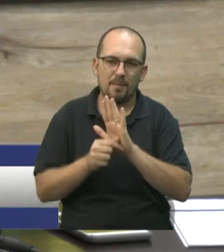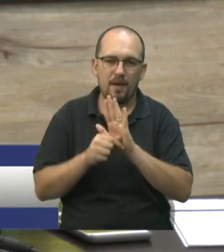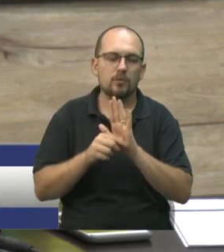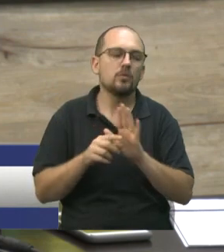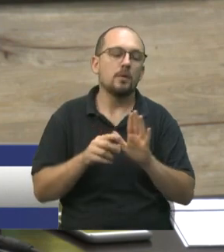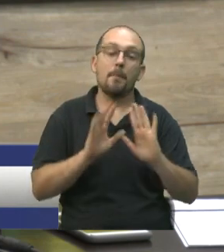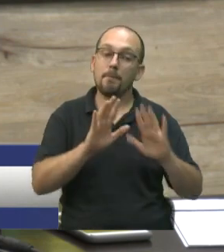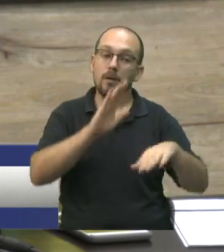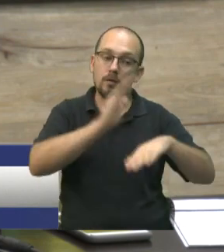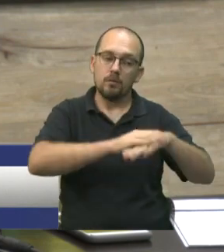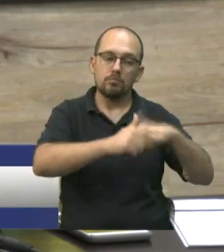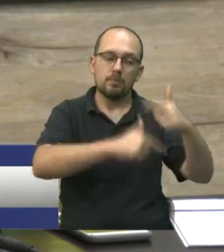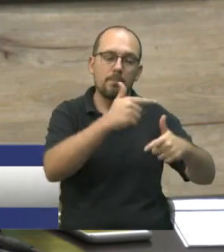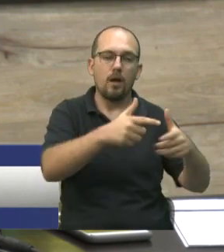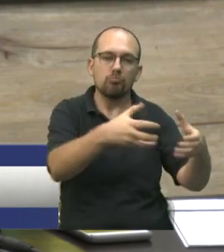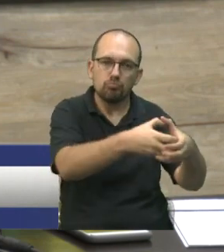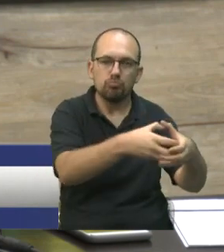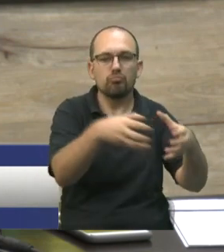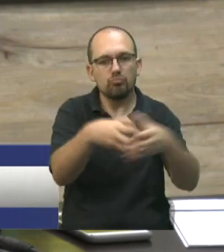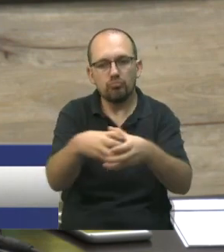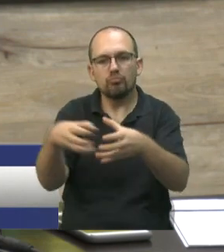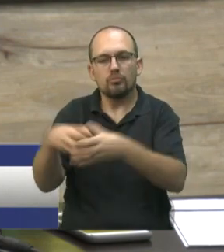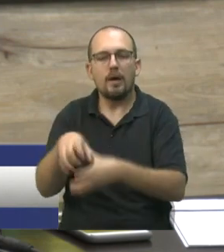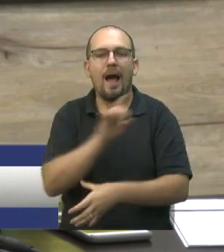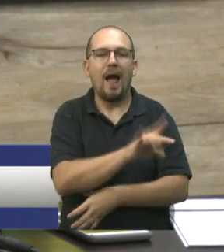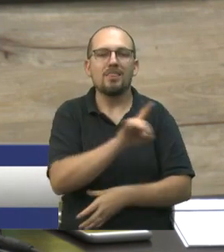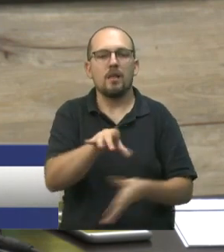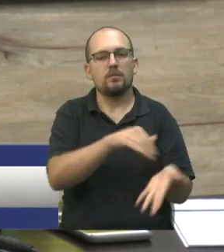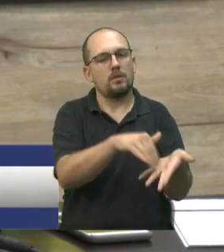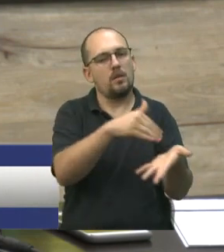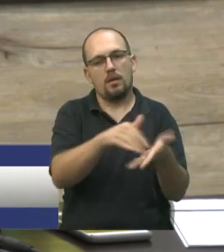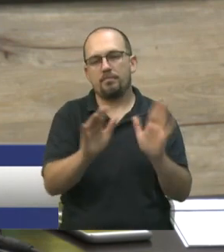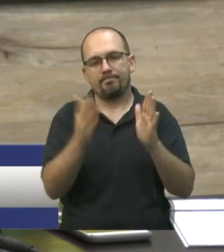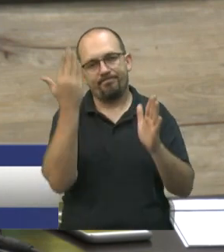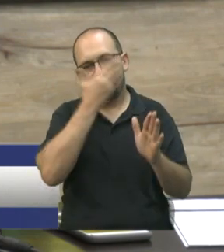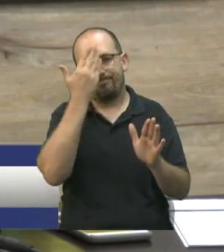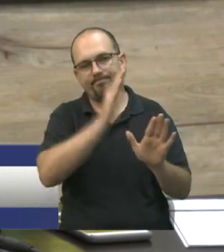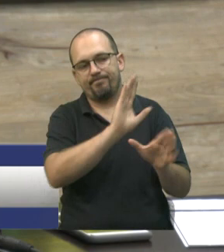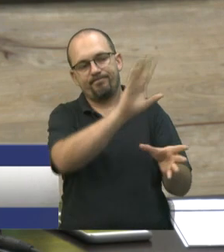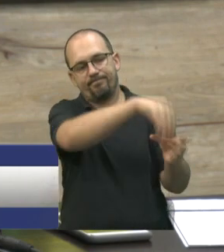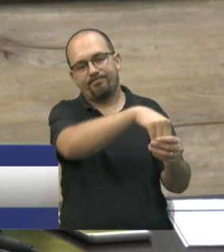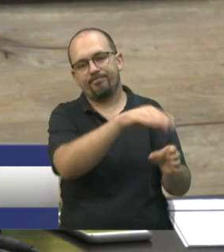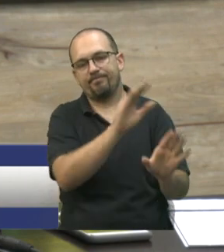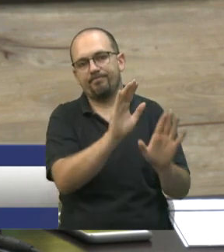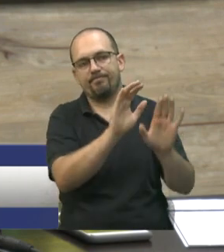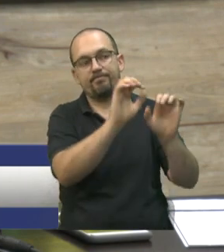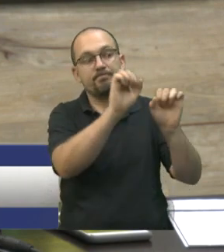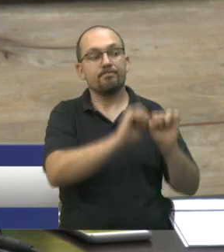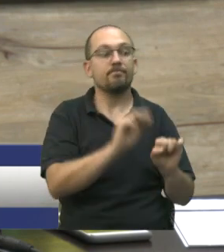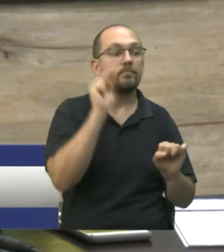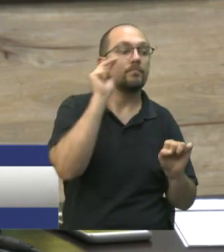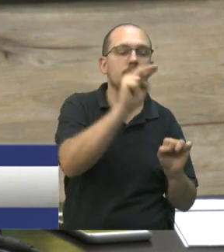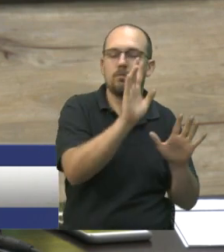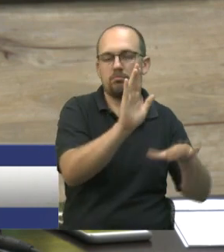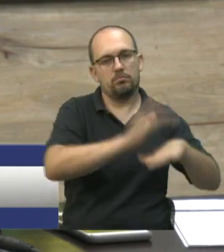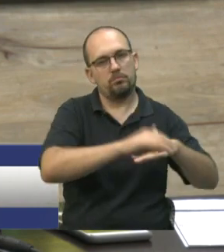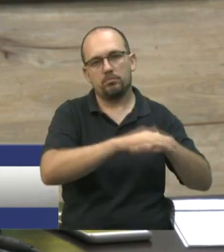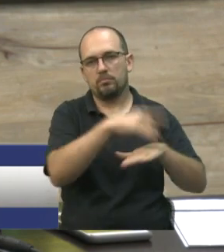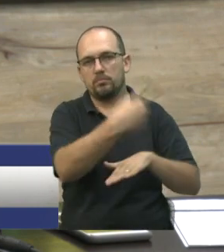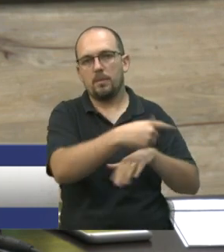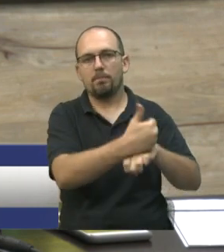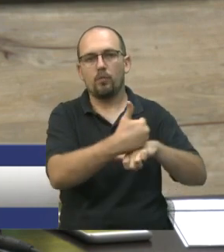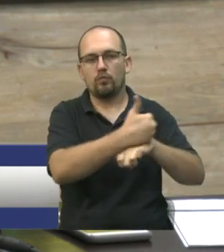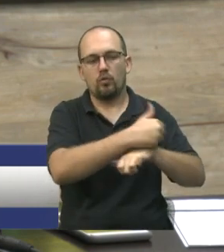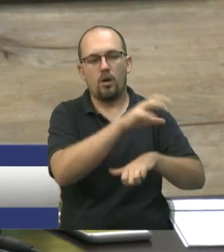trabalhado internamente por cada gestor, aí a especificidade, a